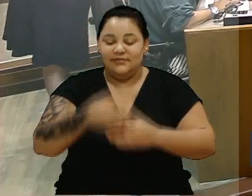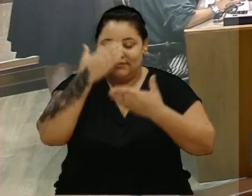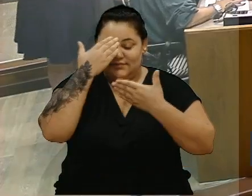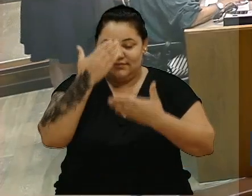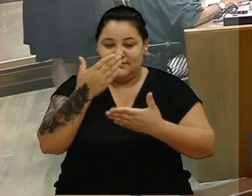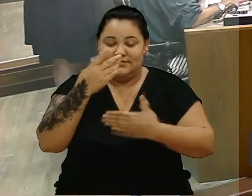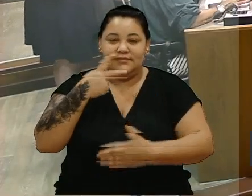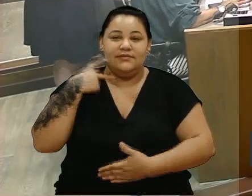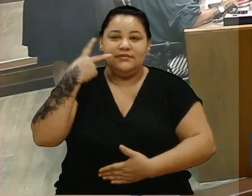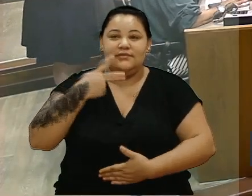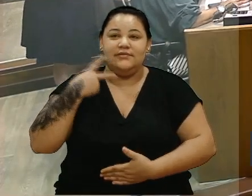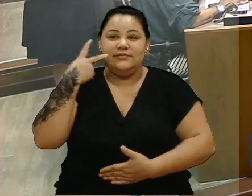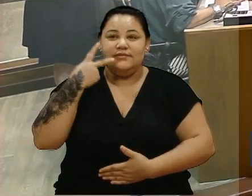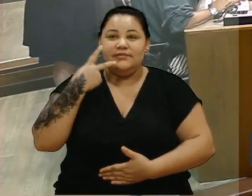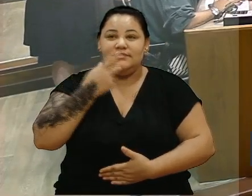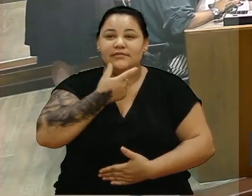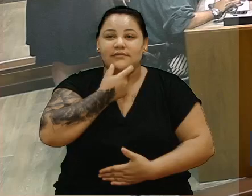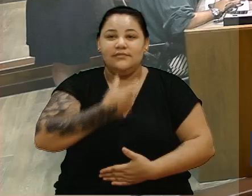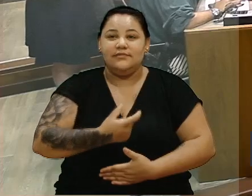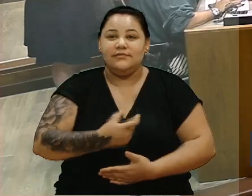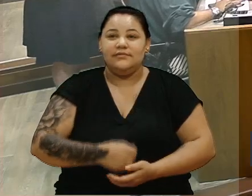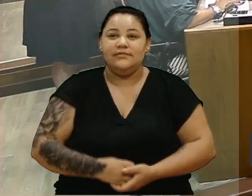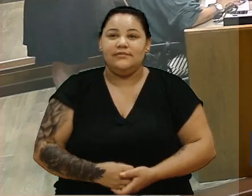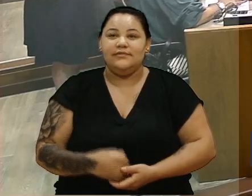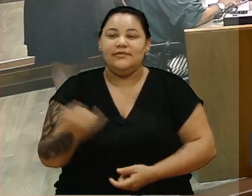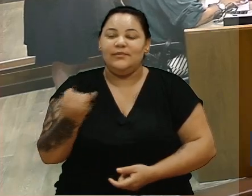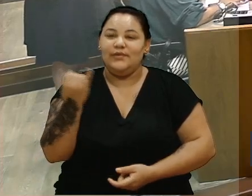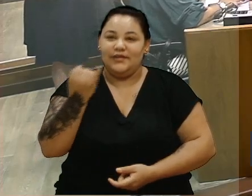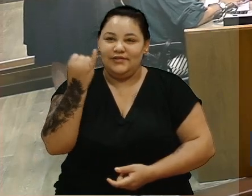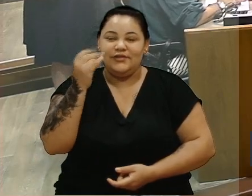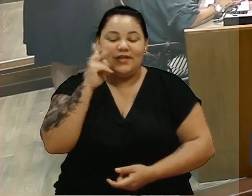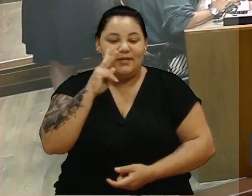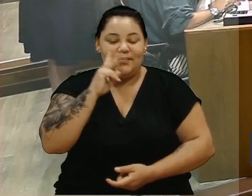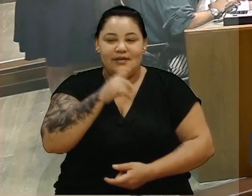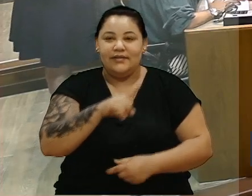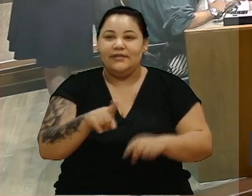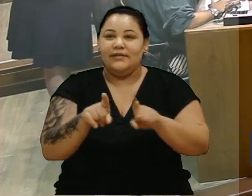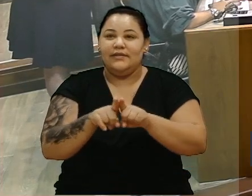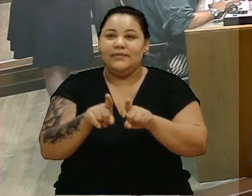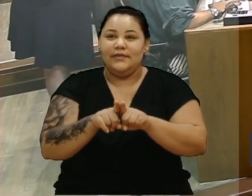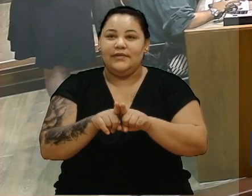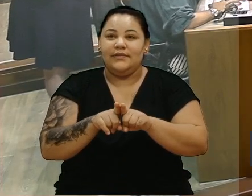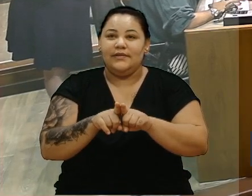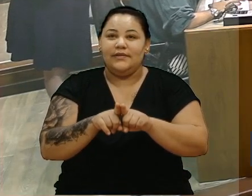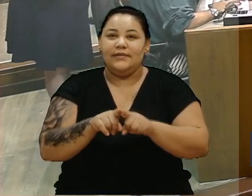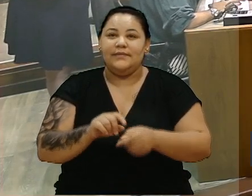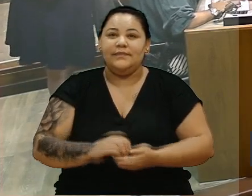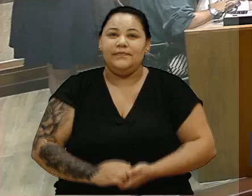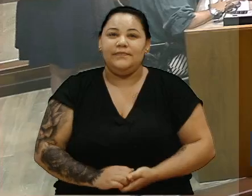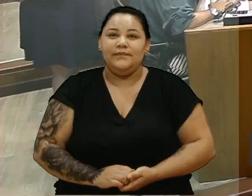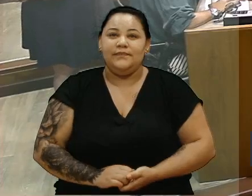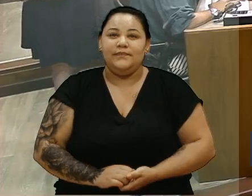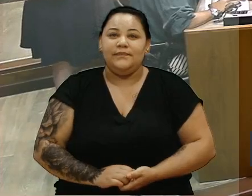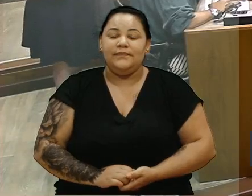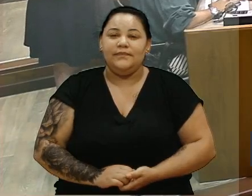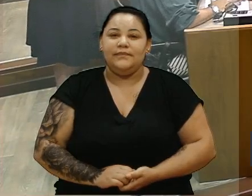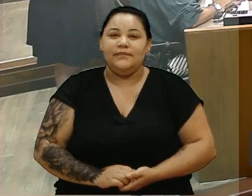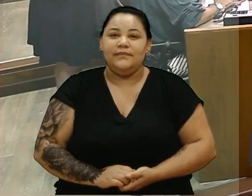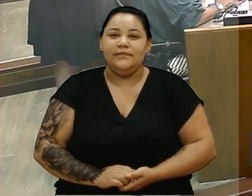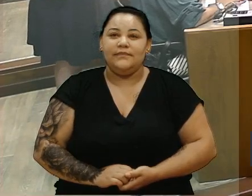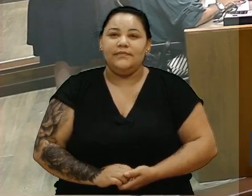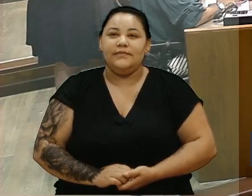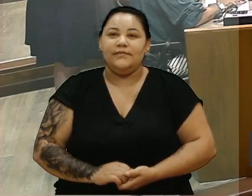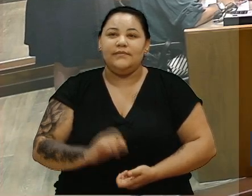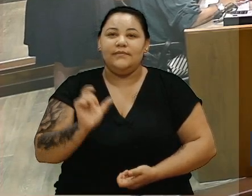Obrigada, vereador Cristiano Becker. Importante lembrança do nosso servidor, importantíssimo jornalista aqui da nossa casa. Com a palavra, o vereador